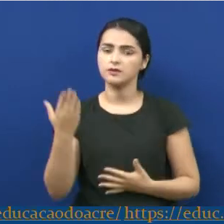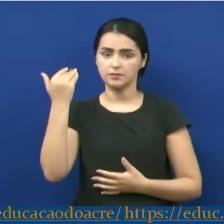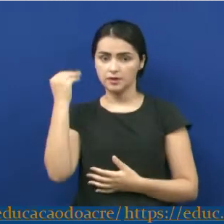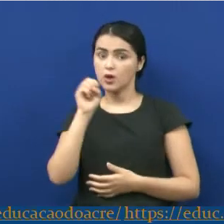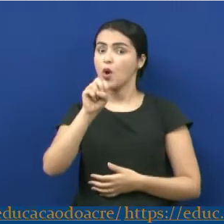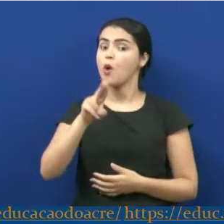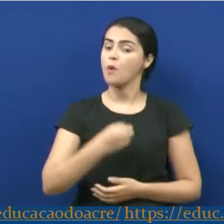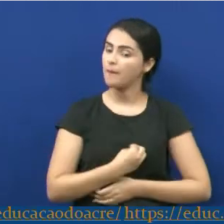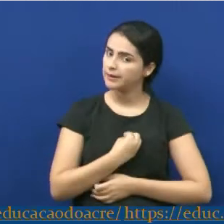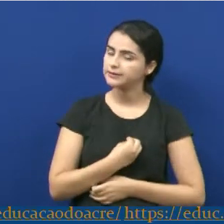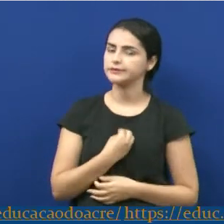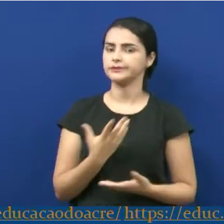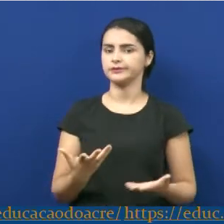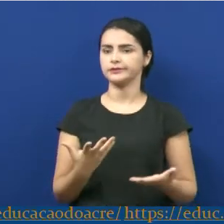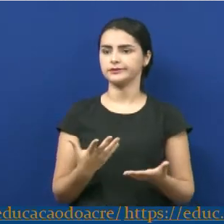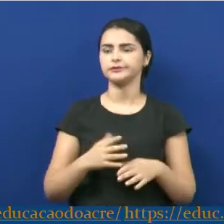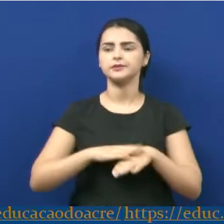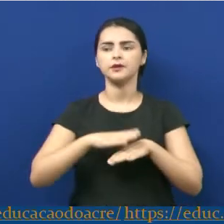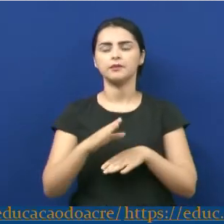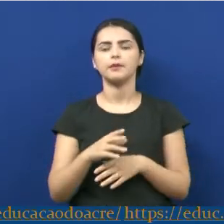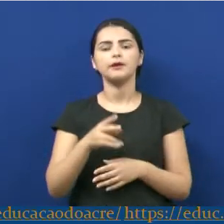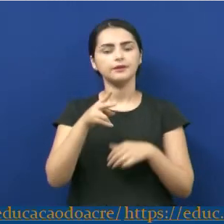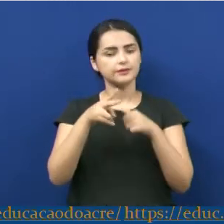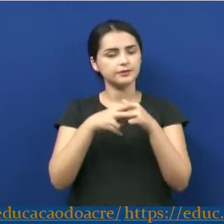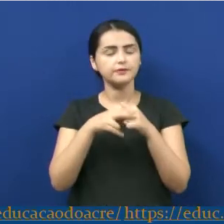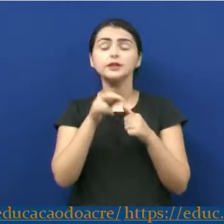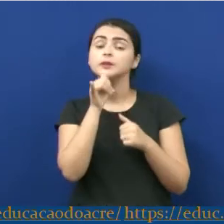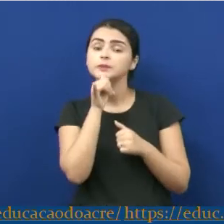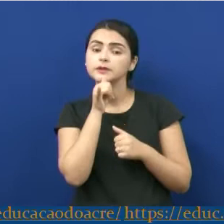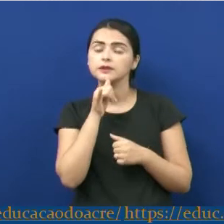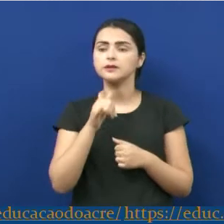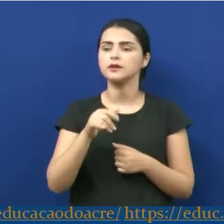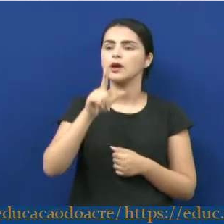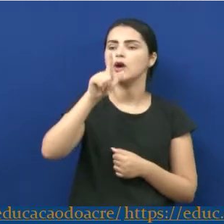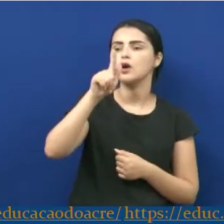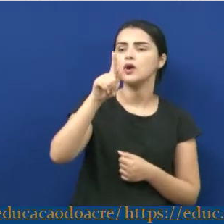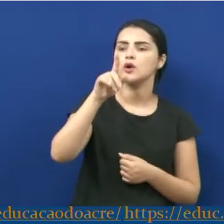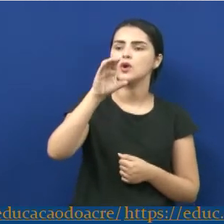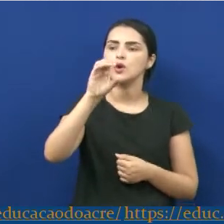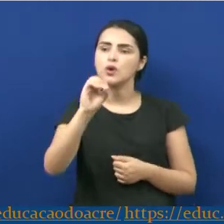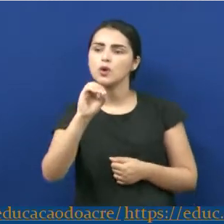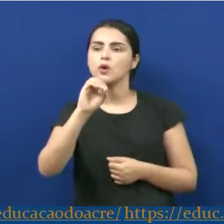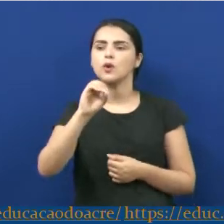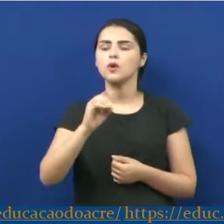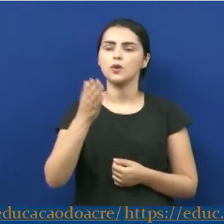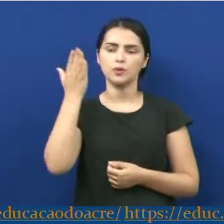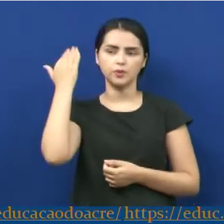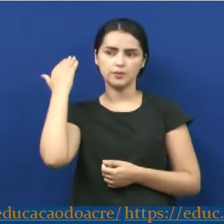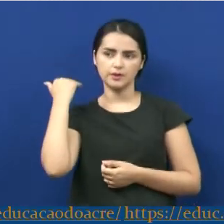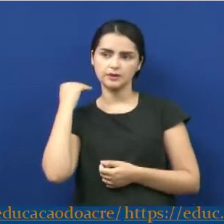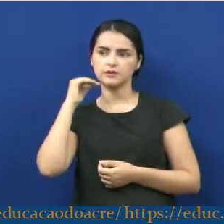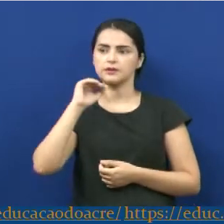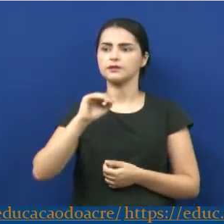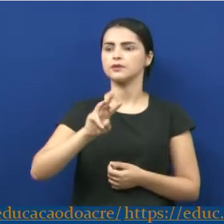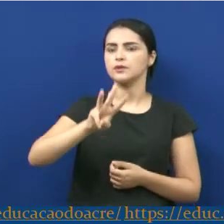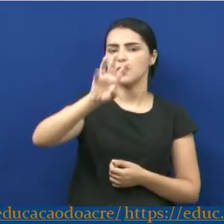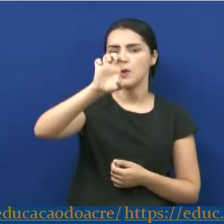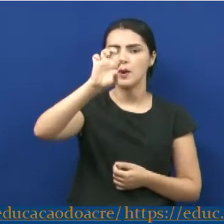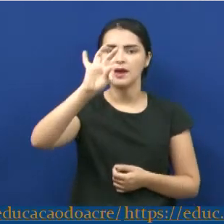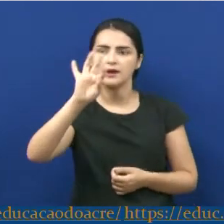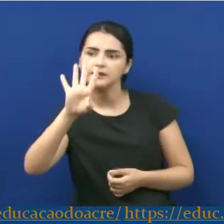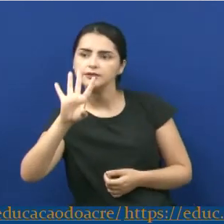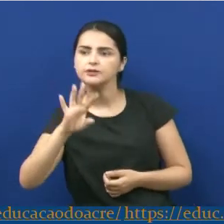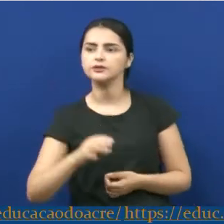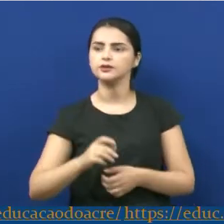presente. Mais um verbo também já visto no exemplo anterior, go, o verbo ir. No passado, went.